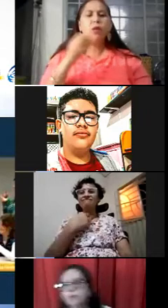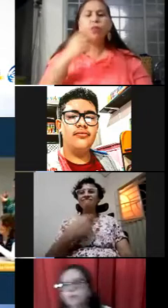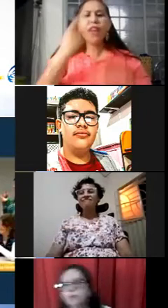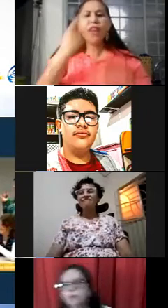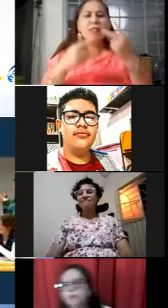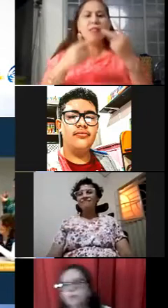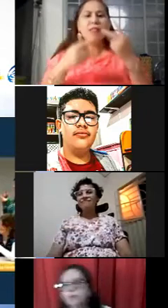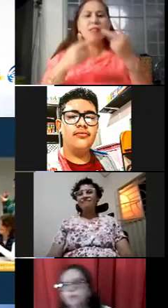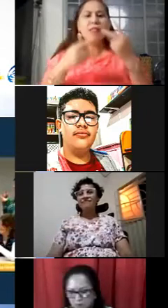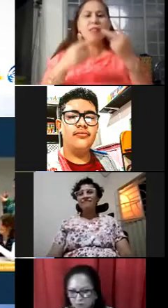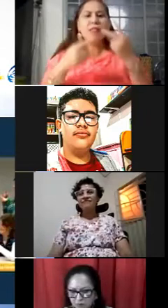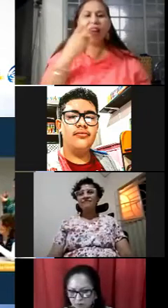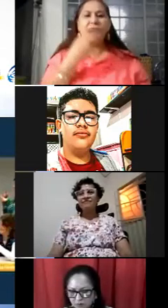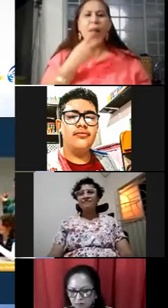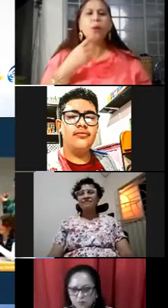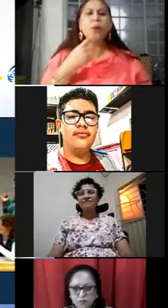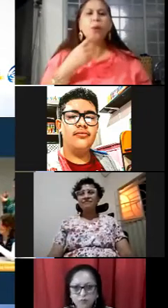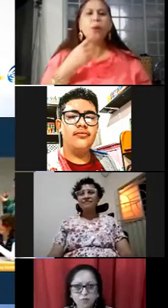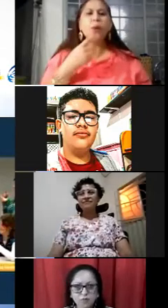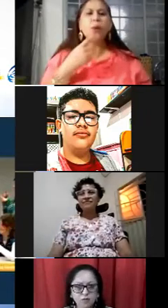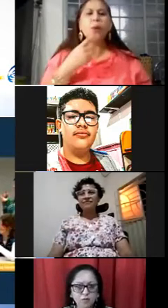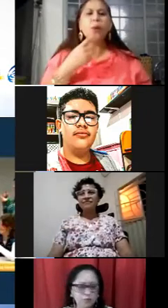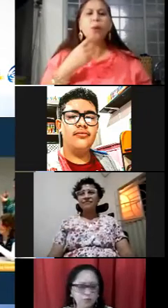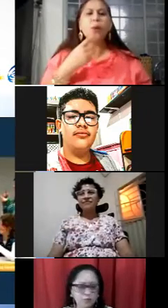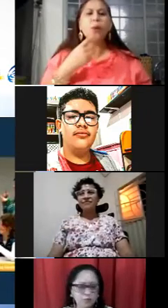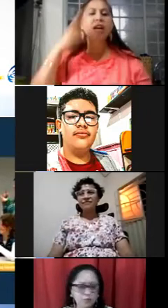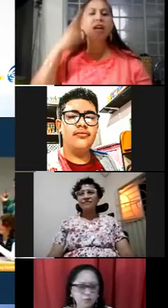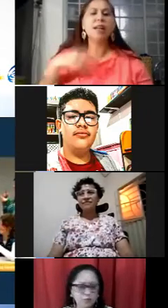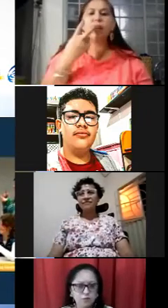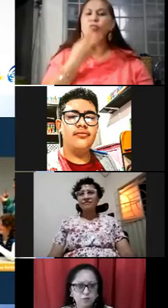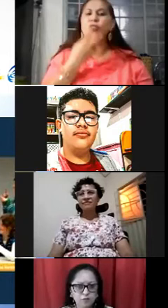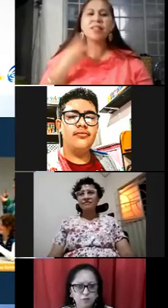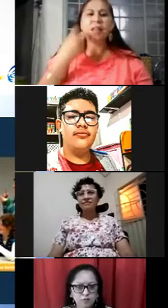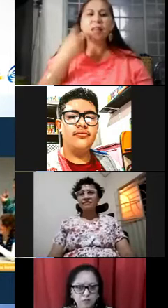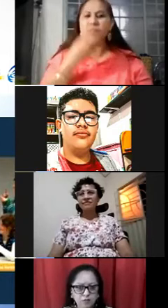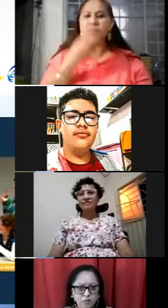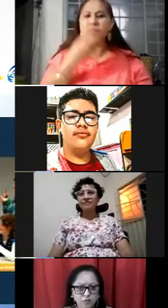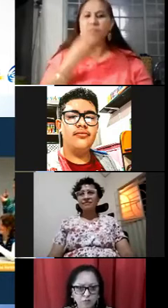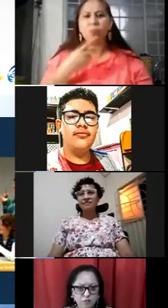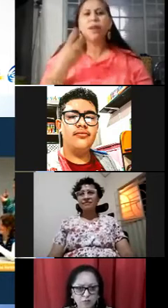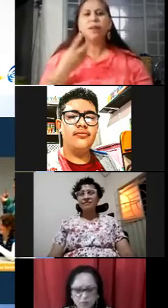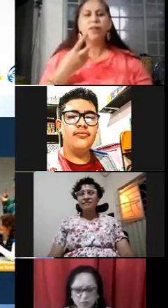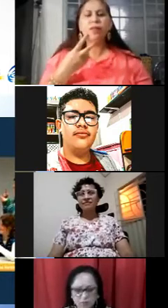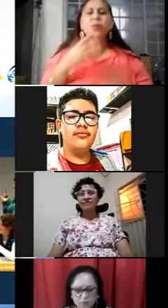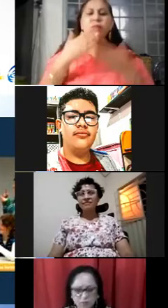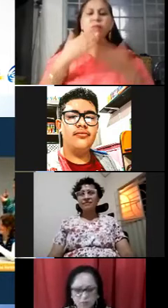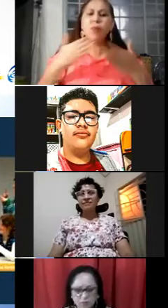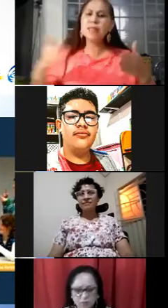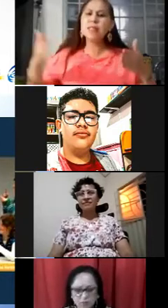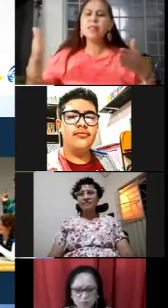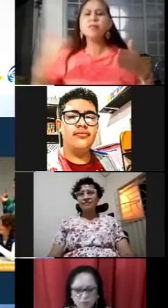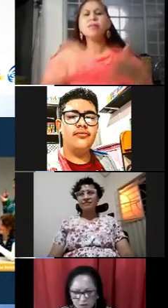Eu estou falando assim um pouco devagar porque a Andressa e Jaqueline, elas fazem a leitura labial, viu? Por isso